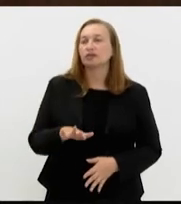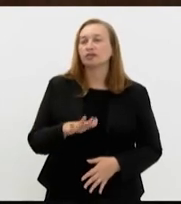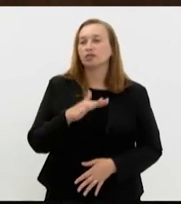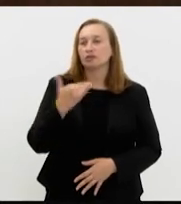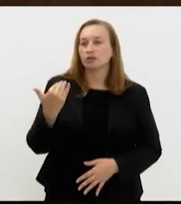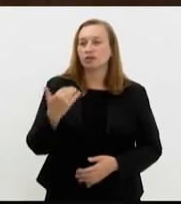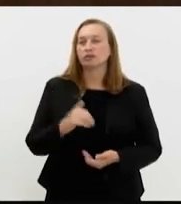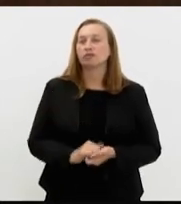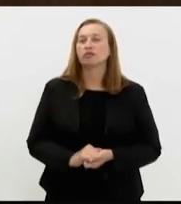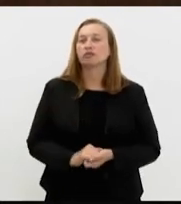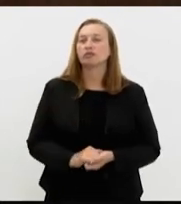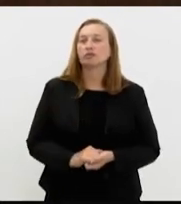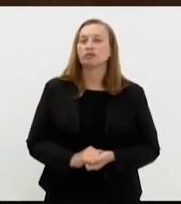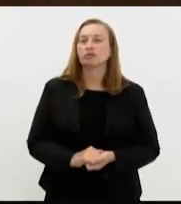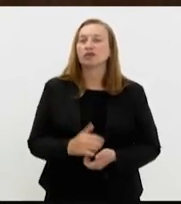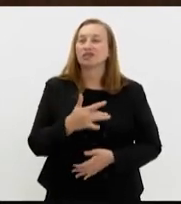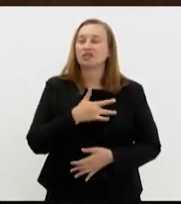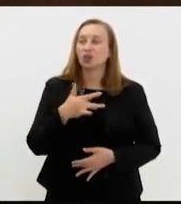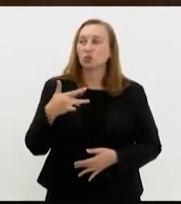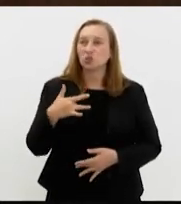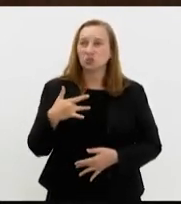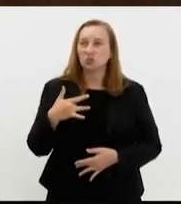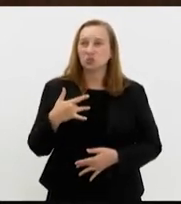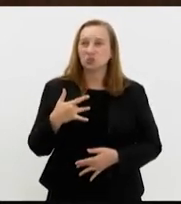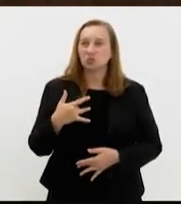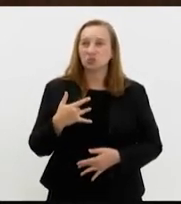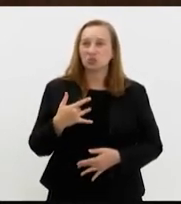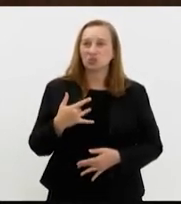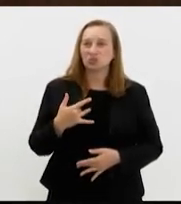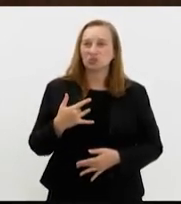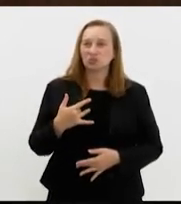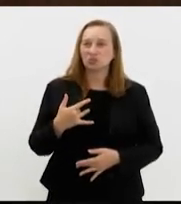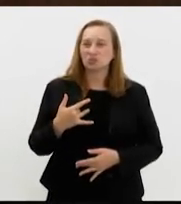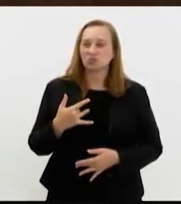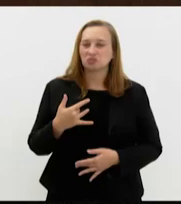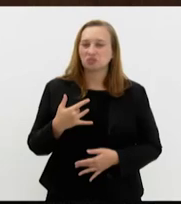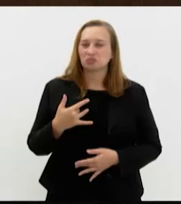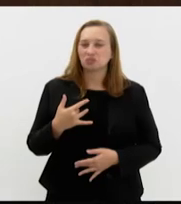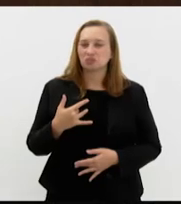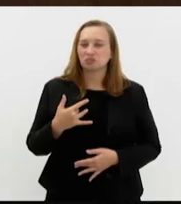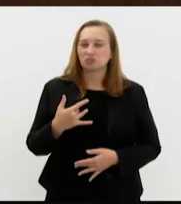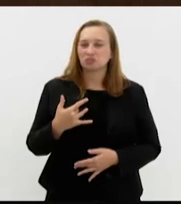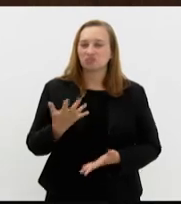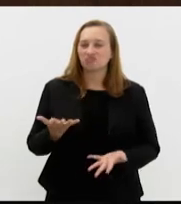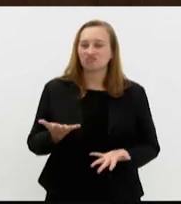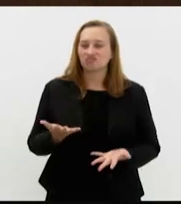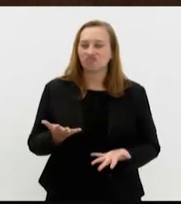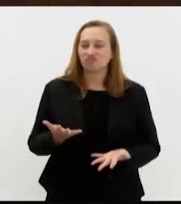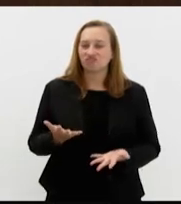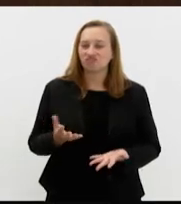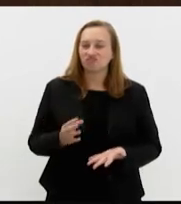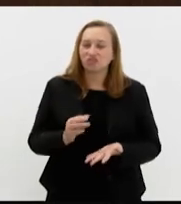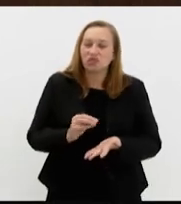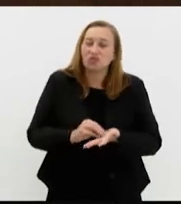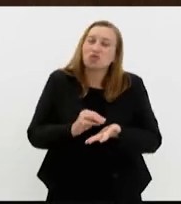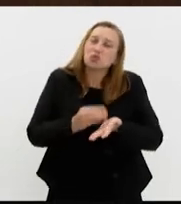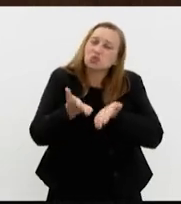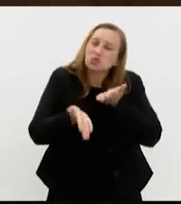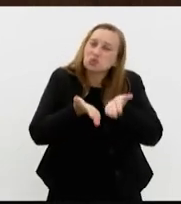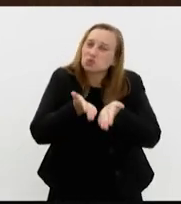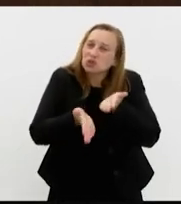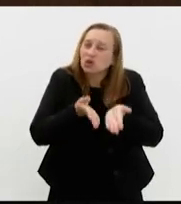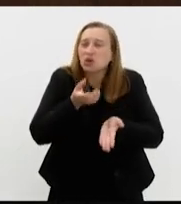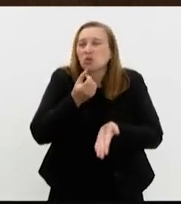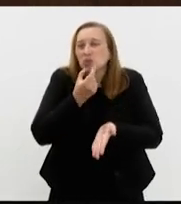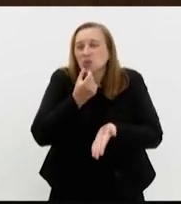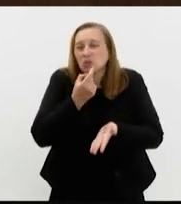naquela época, a saúde estava numa total falta de cuidado e de remédio,